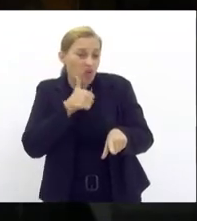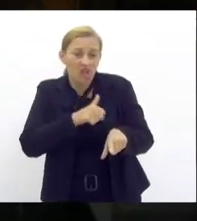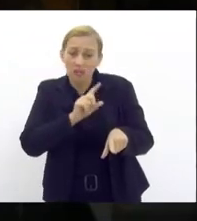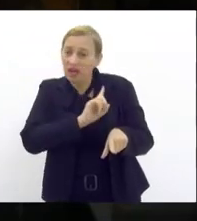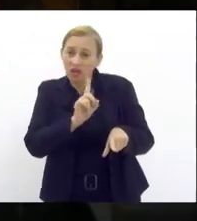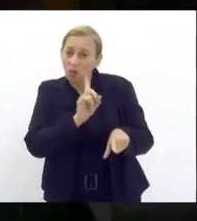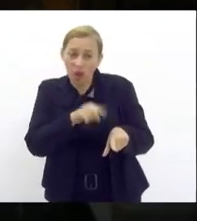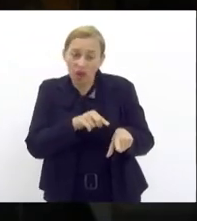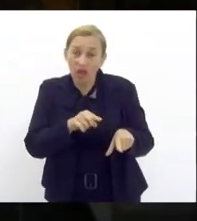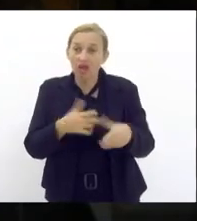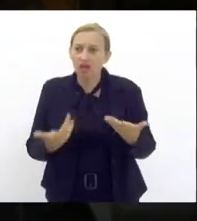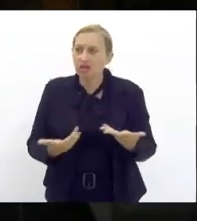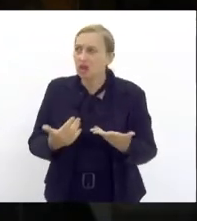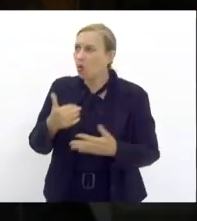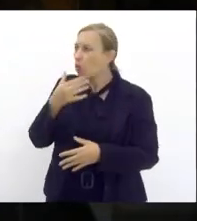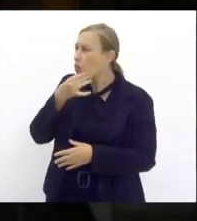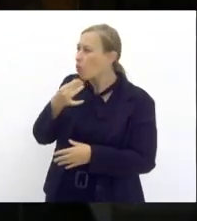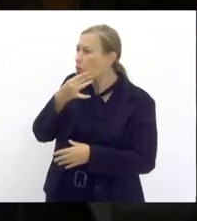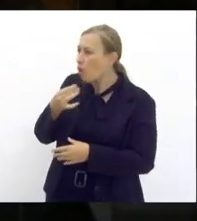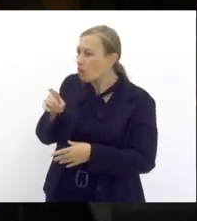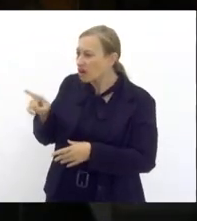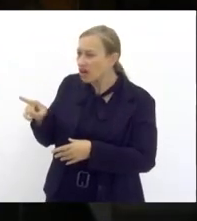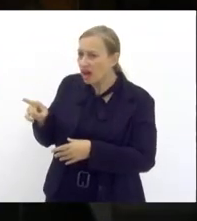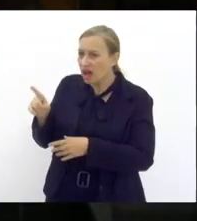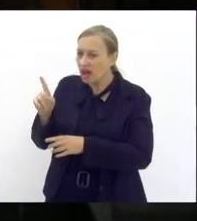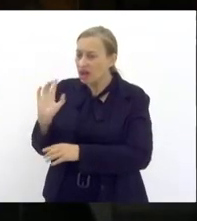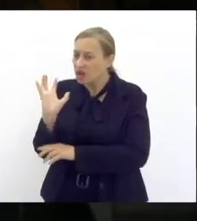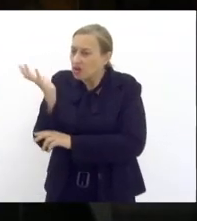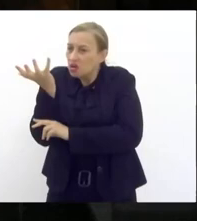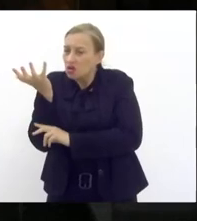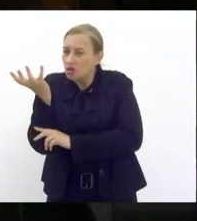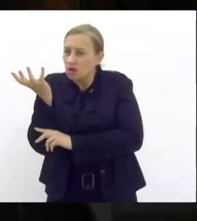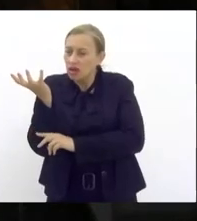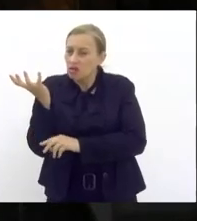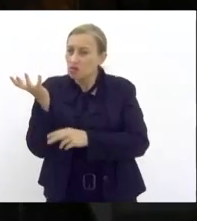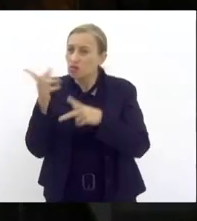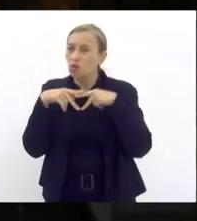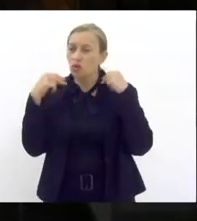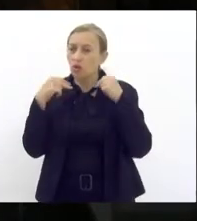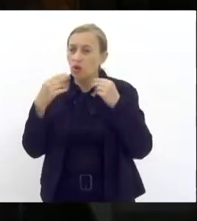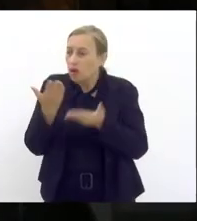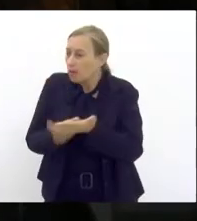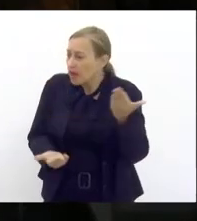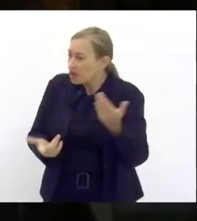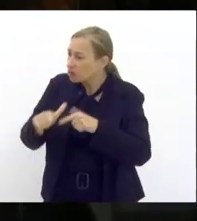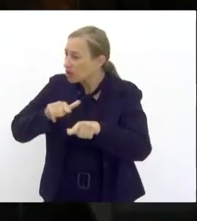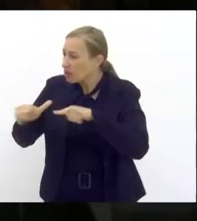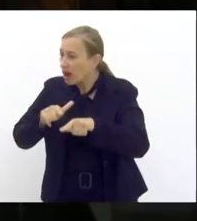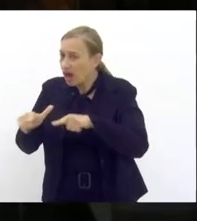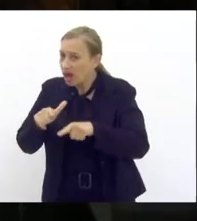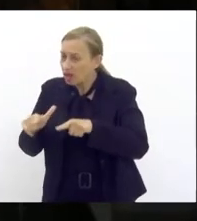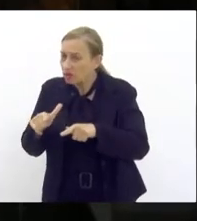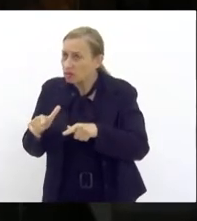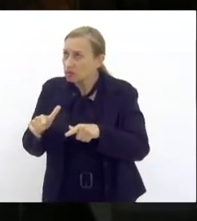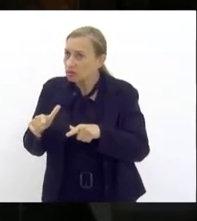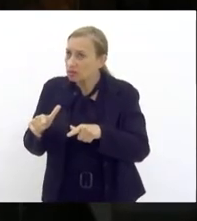aí seu Zé, ninguém foi intolerante com seu Zé. Né? O seu Zé vai, perde o emprego,